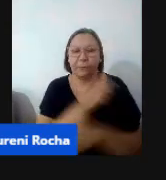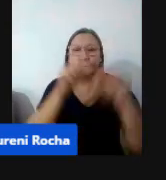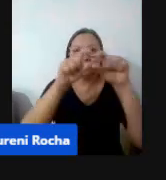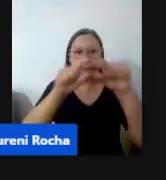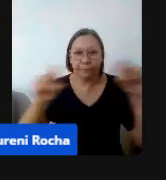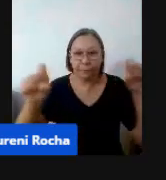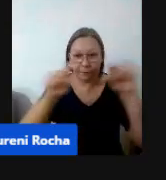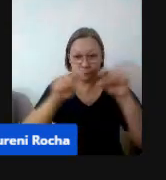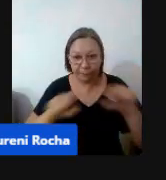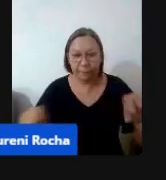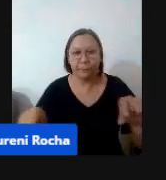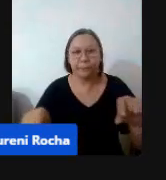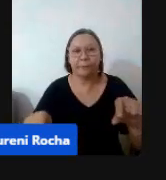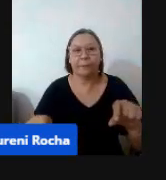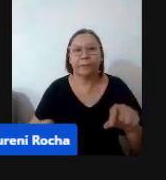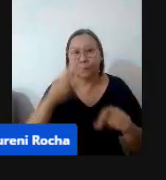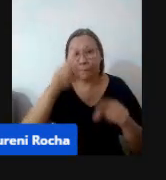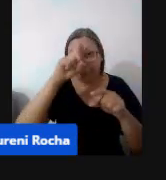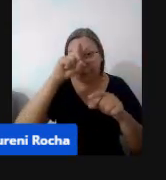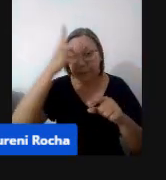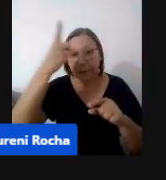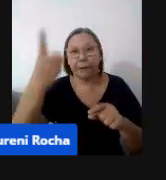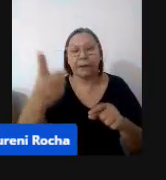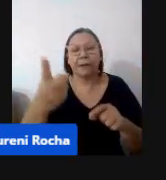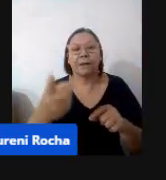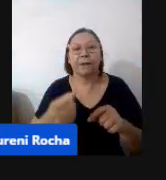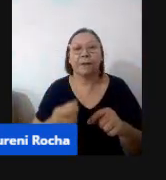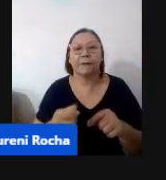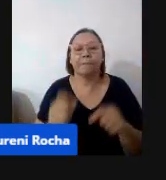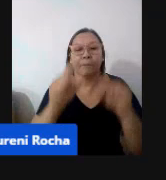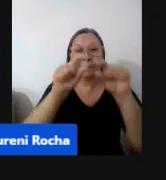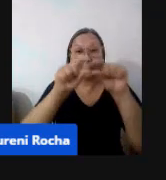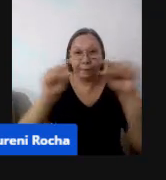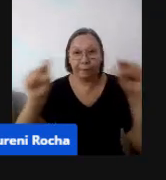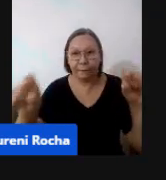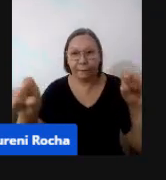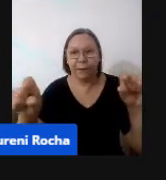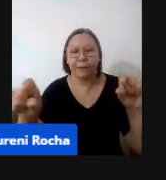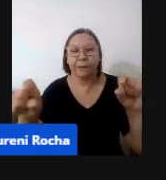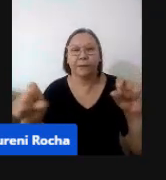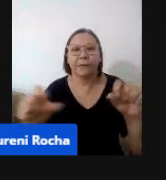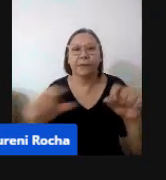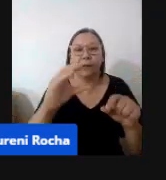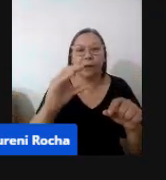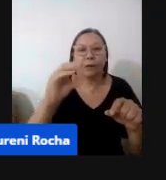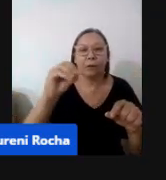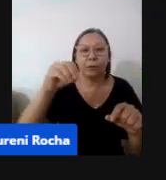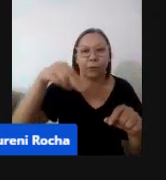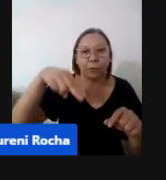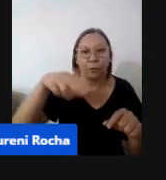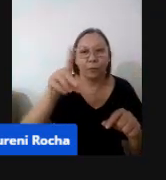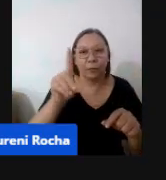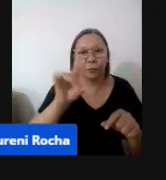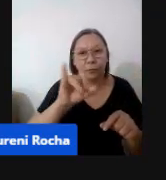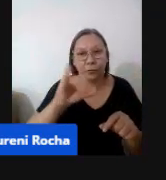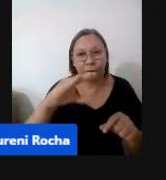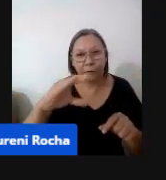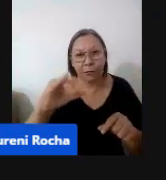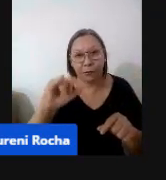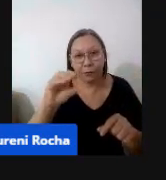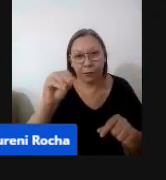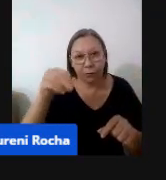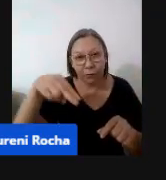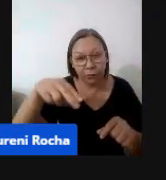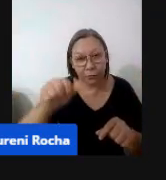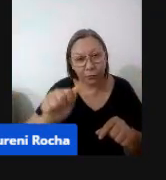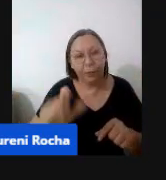uma condicional e que siga o mesmo modelo que é apresentado na